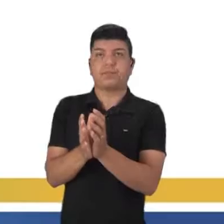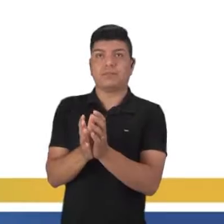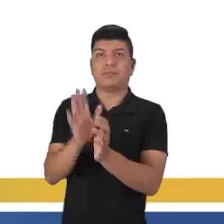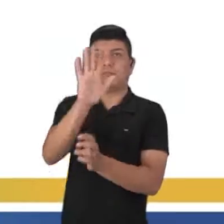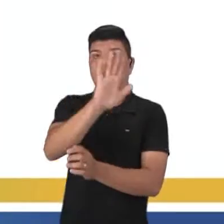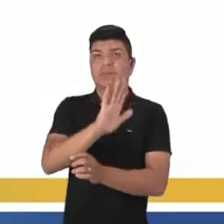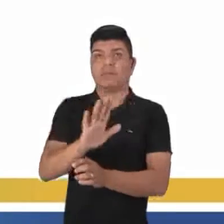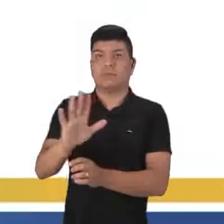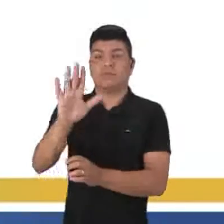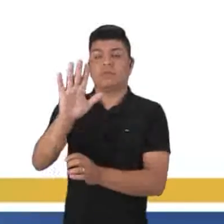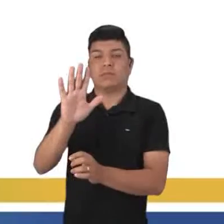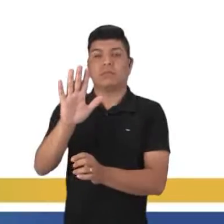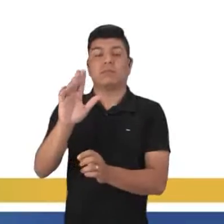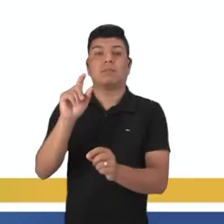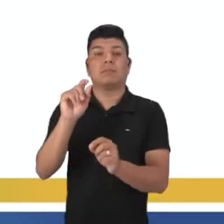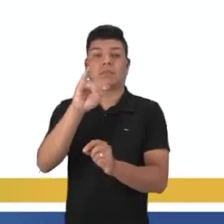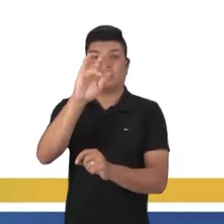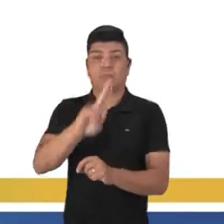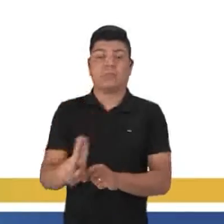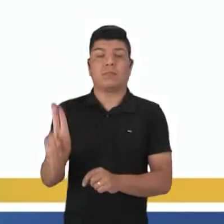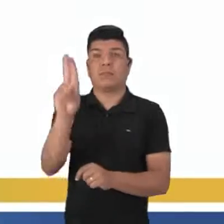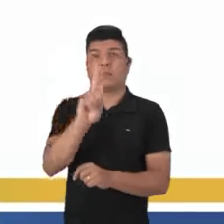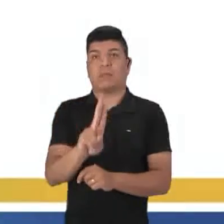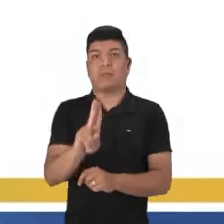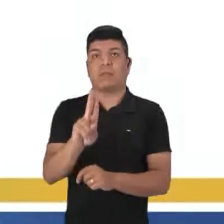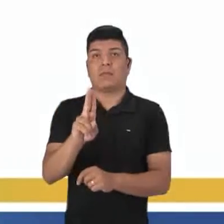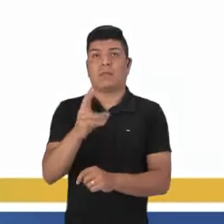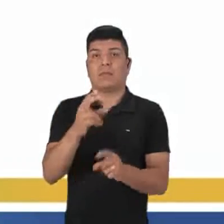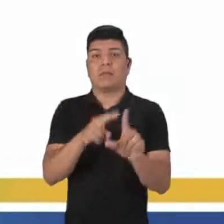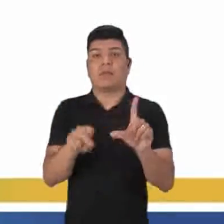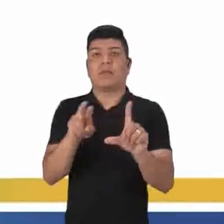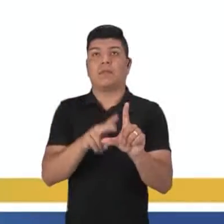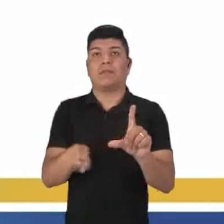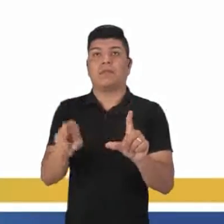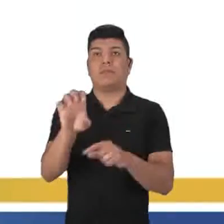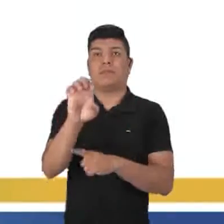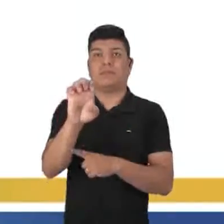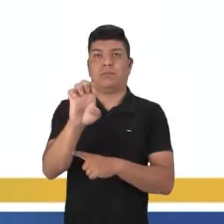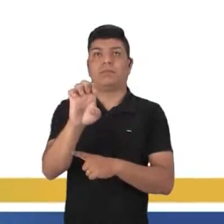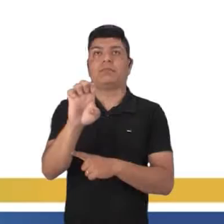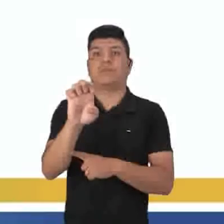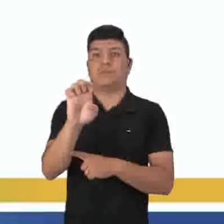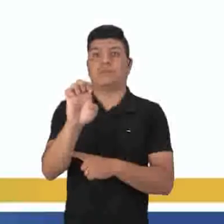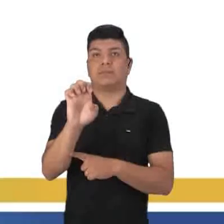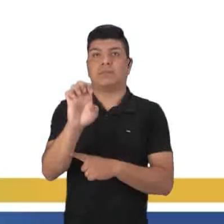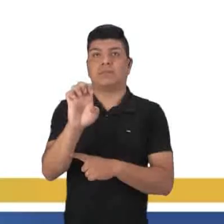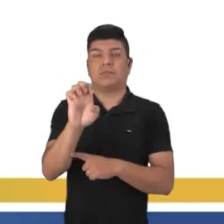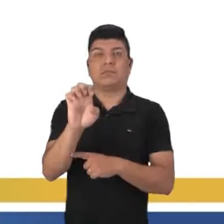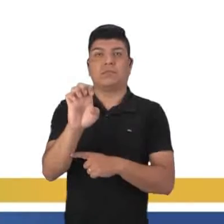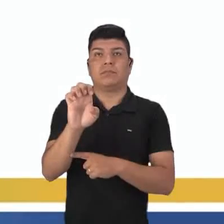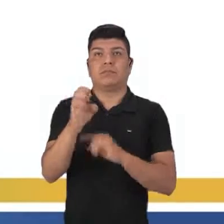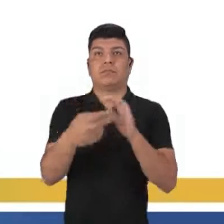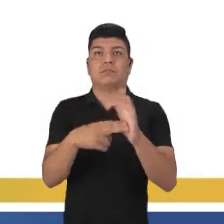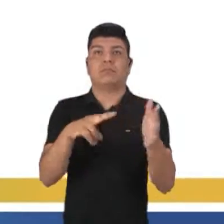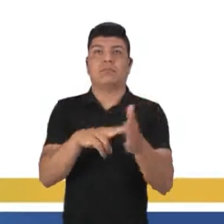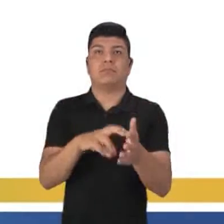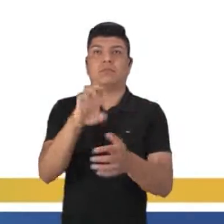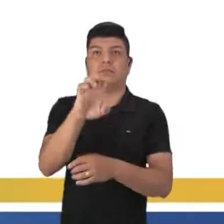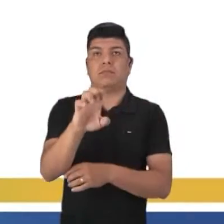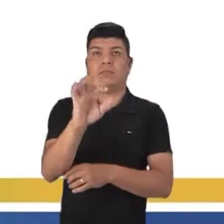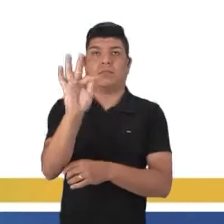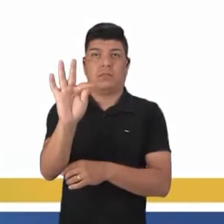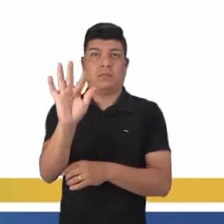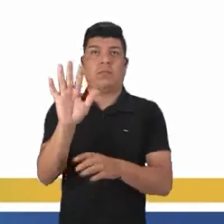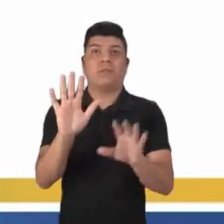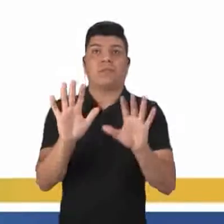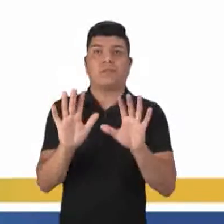favorável, nós vamos usar, para sua representação, a letra E, que representa aí evento favorável. Então, o número de pontos